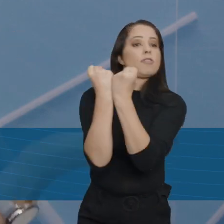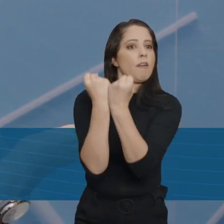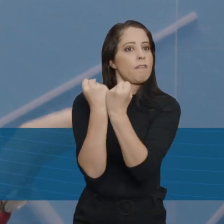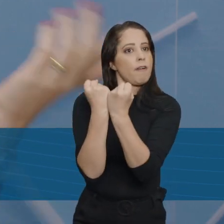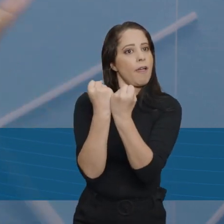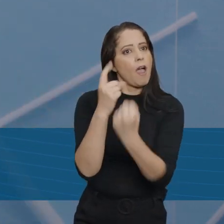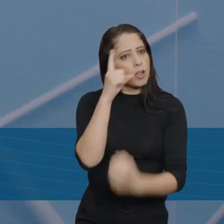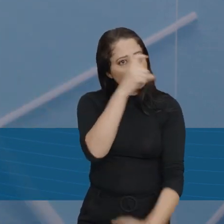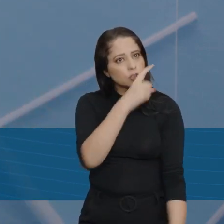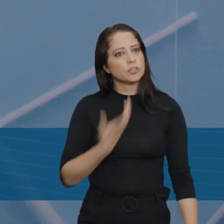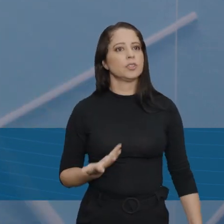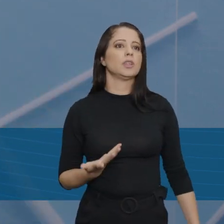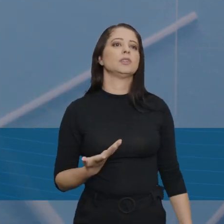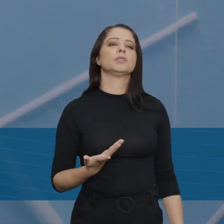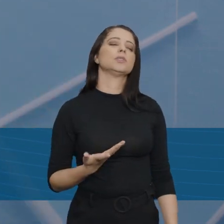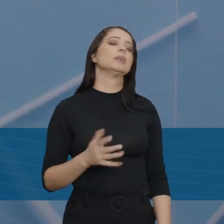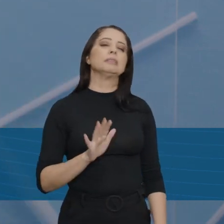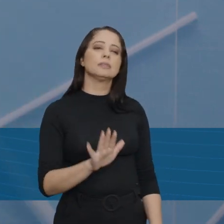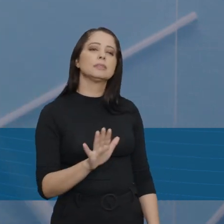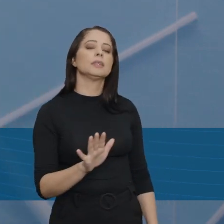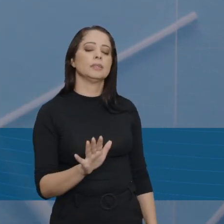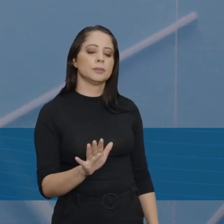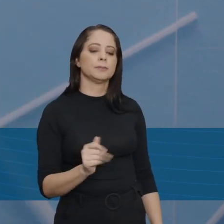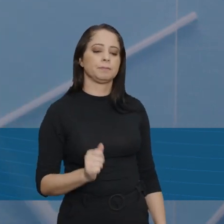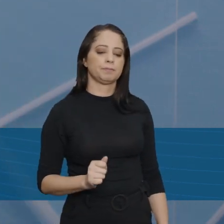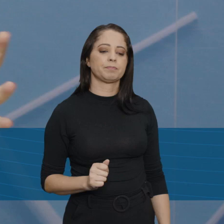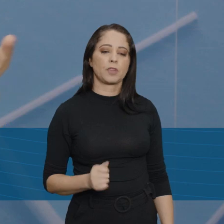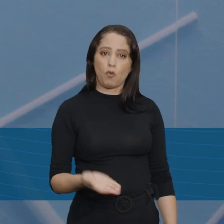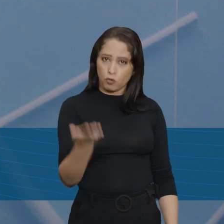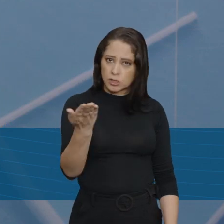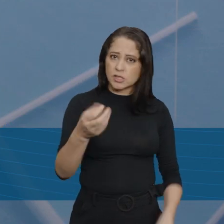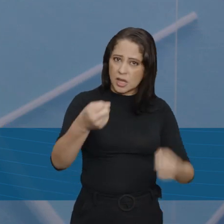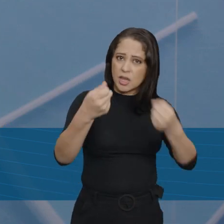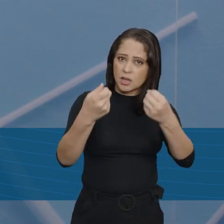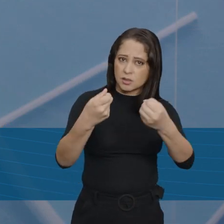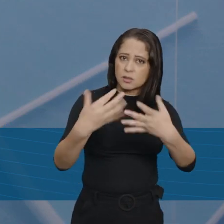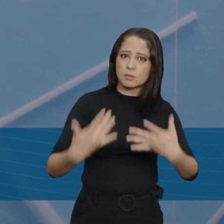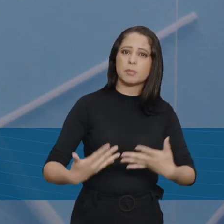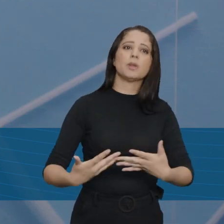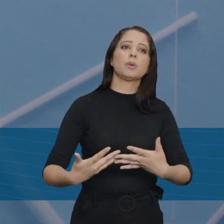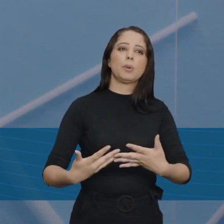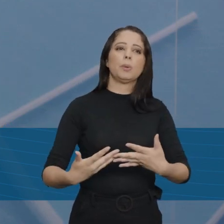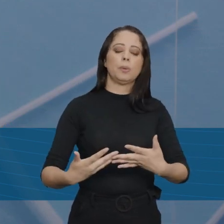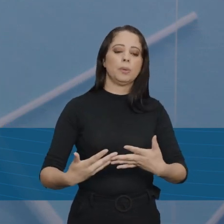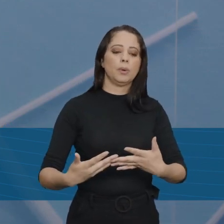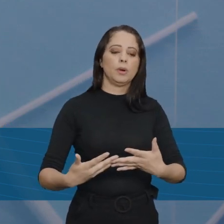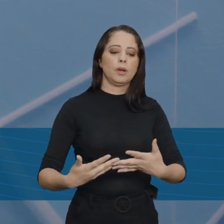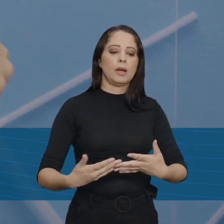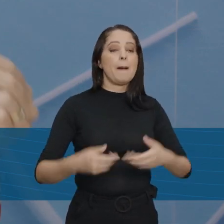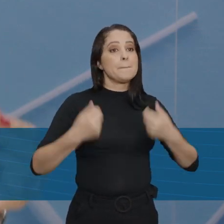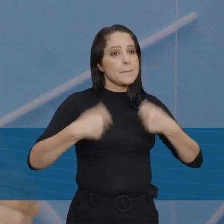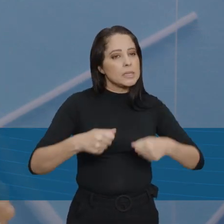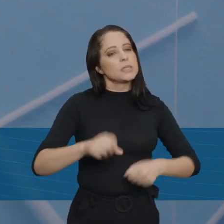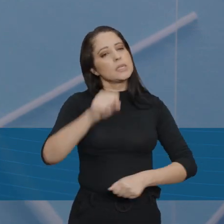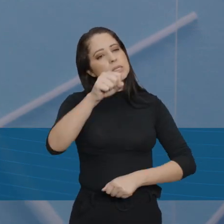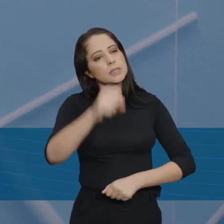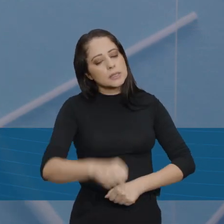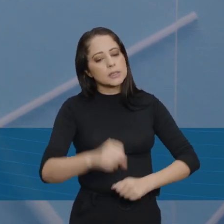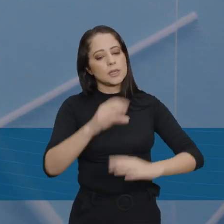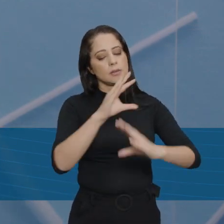por isso também, né, retomando o que a gente estava falando, né, Letícia, que você começou a falar, e da questão de ter